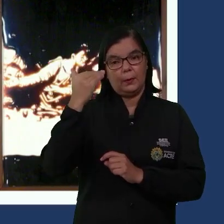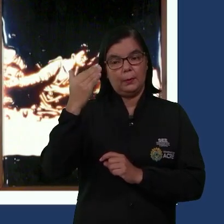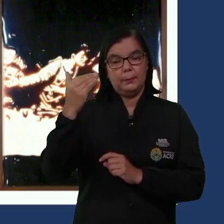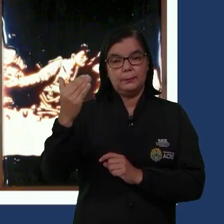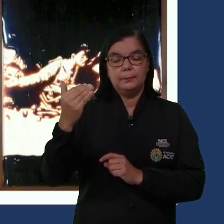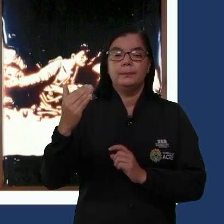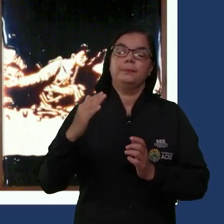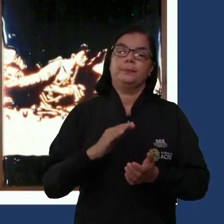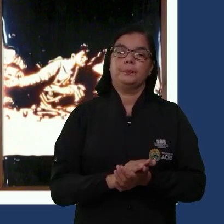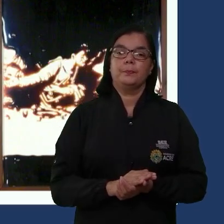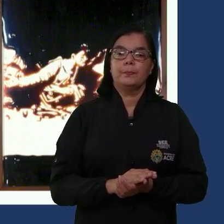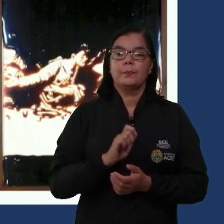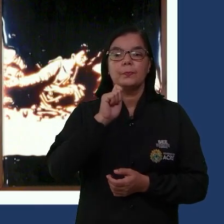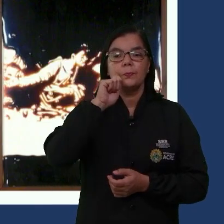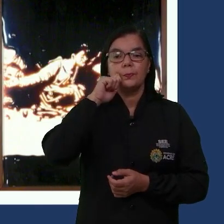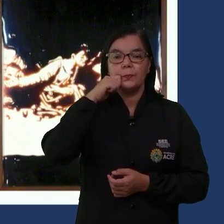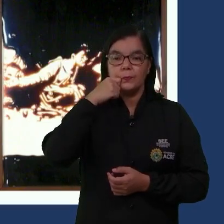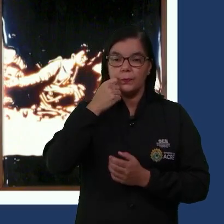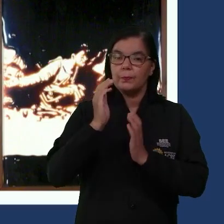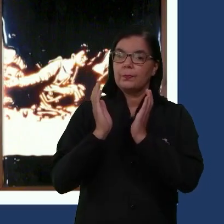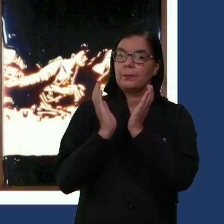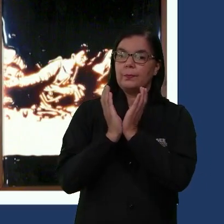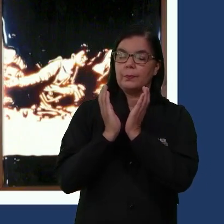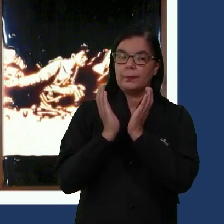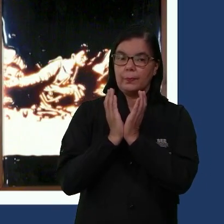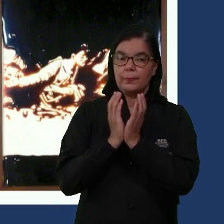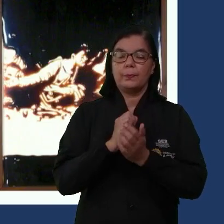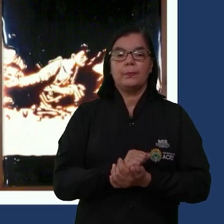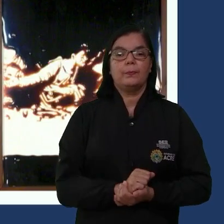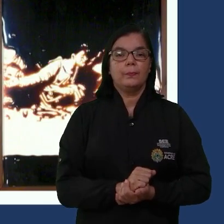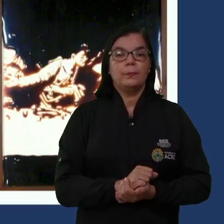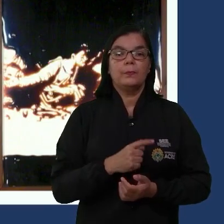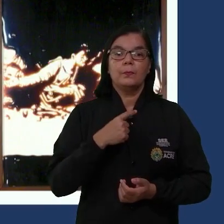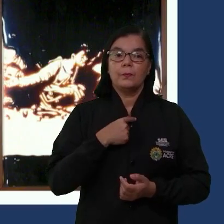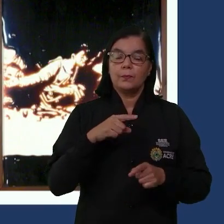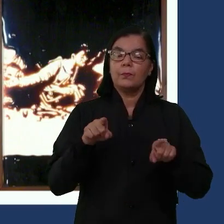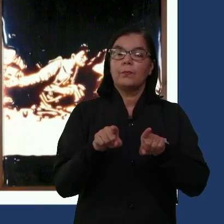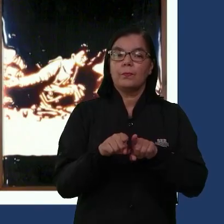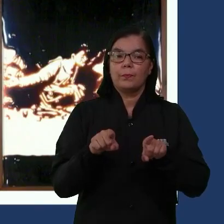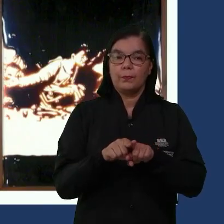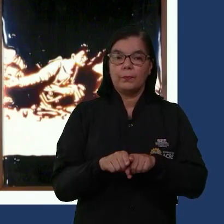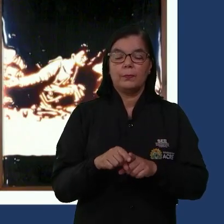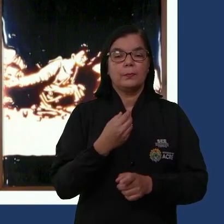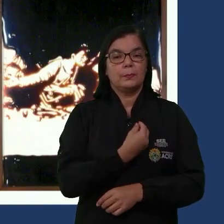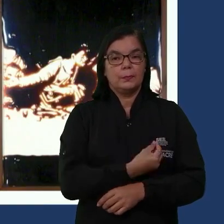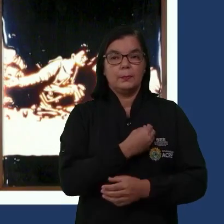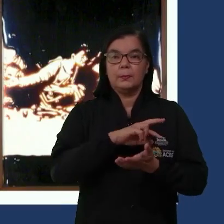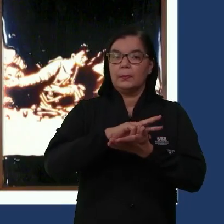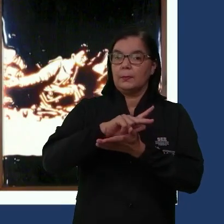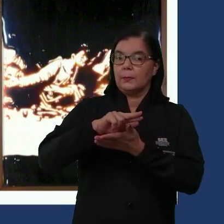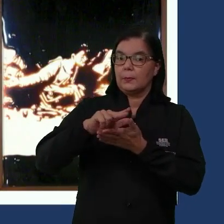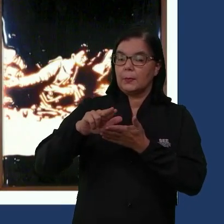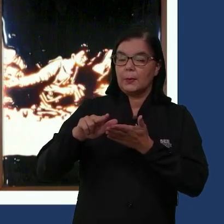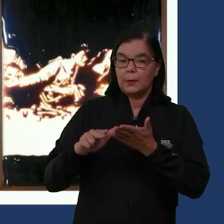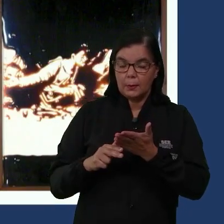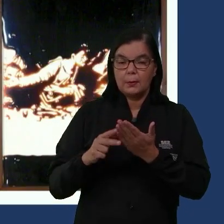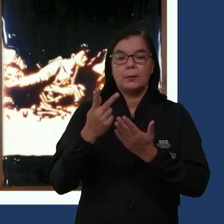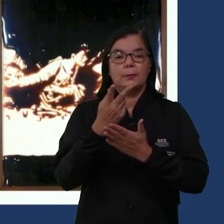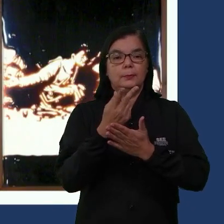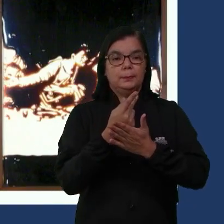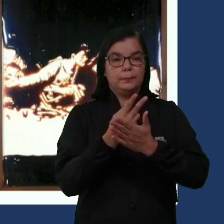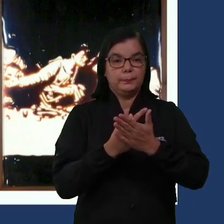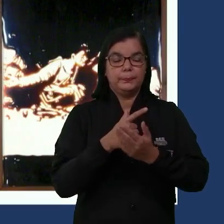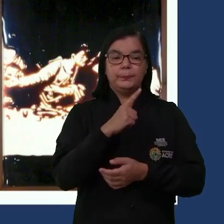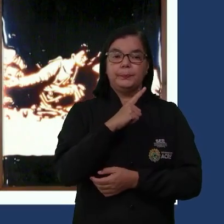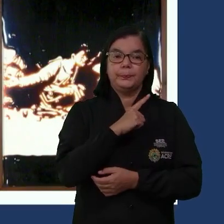que é A Última Ceia, de Leonardo da Vinci, e uma versão dela. E existem muitas versões. Então,